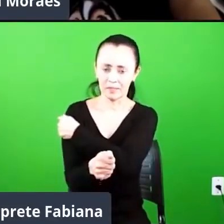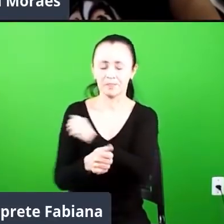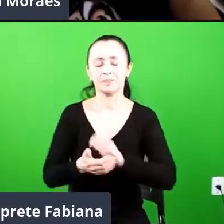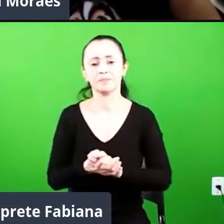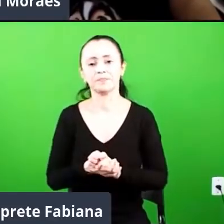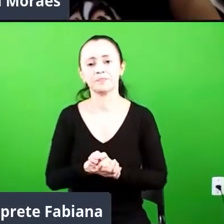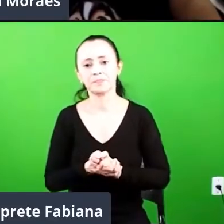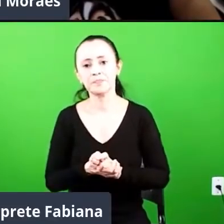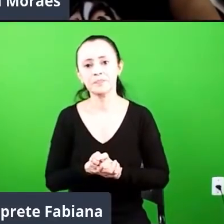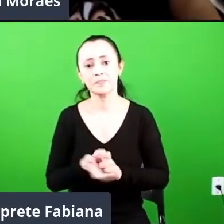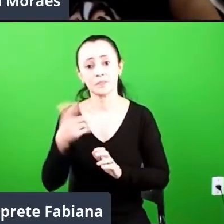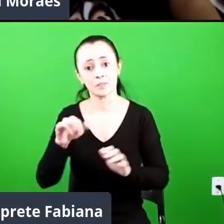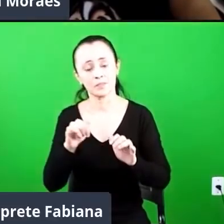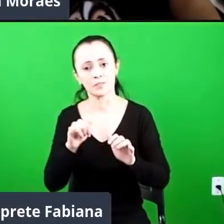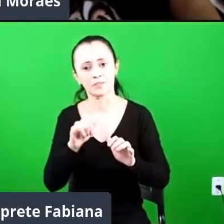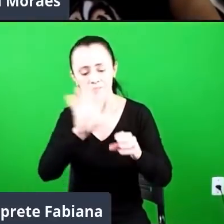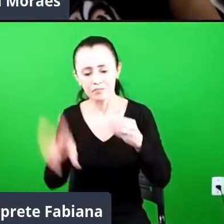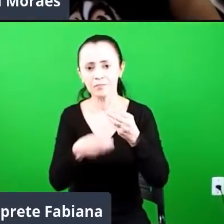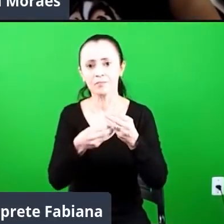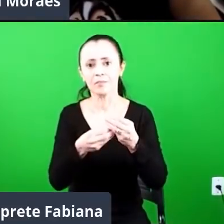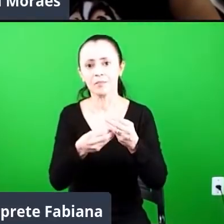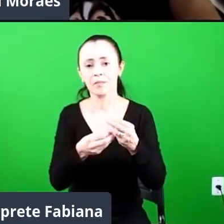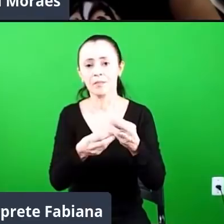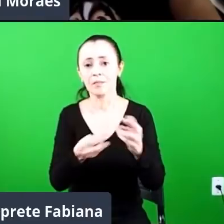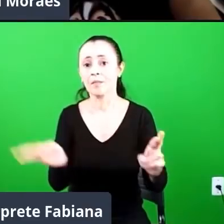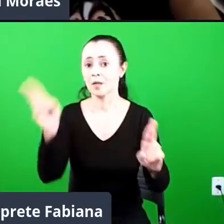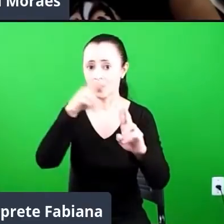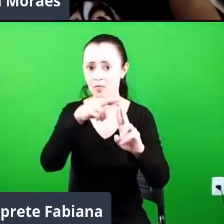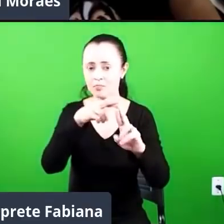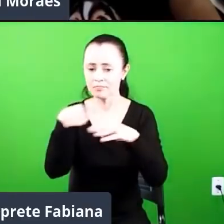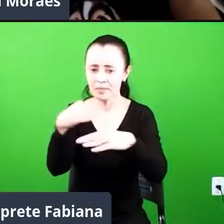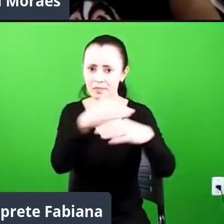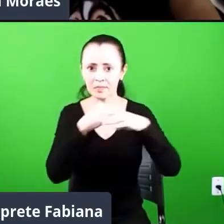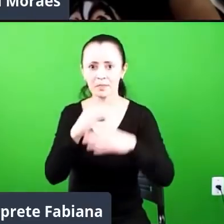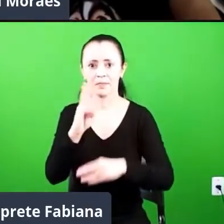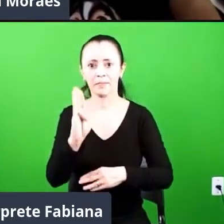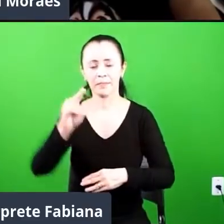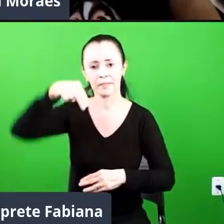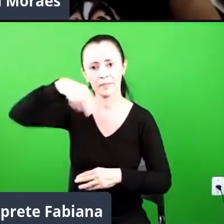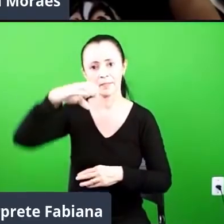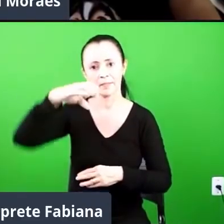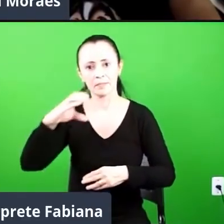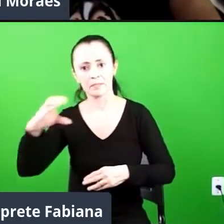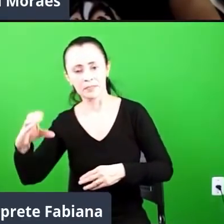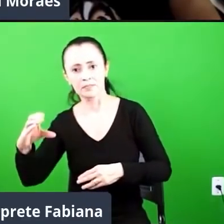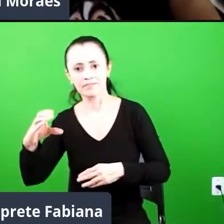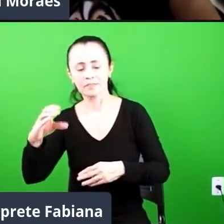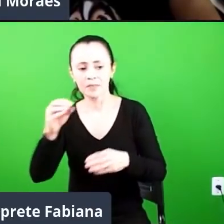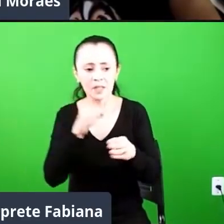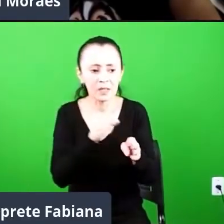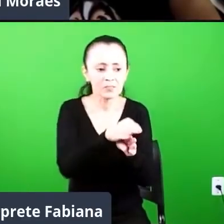ressaltar é a implementação do novo referencial curricular alinhado à BNCC, que funciona como um norteador para que